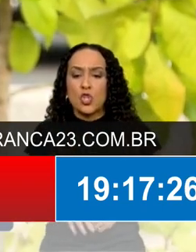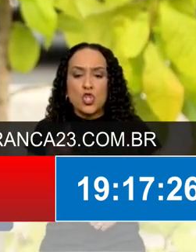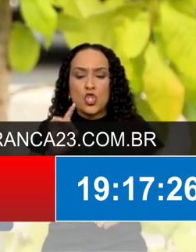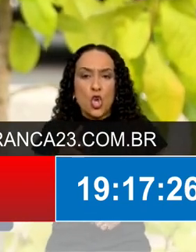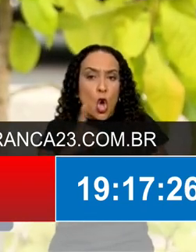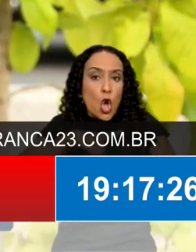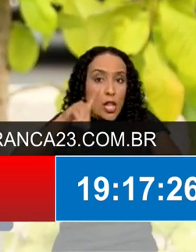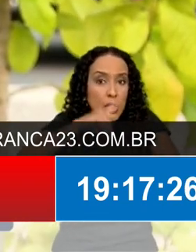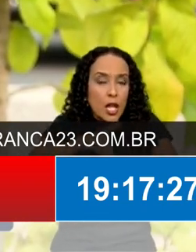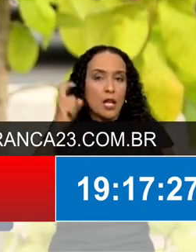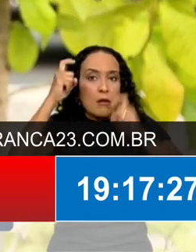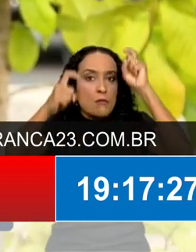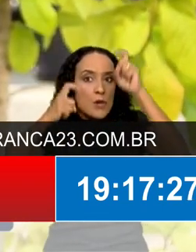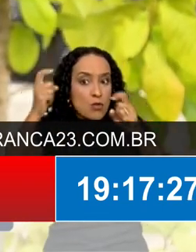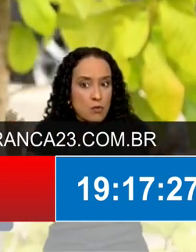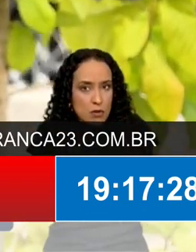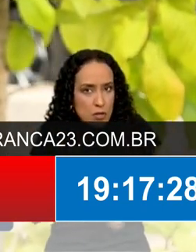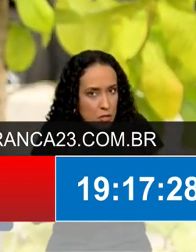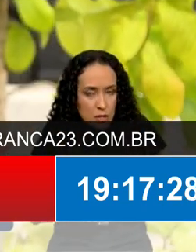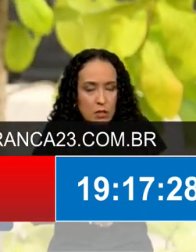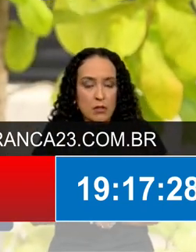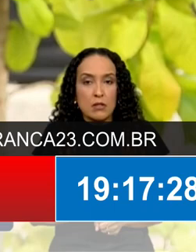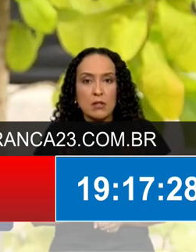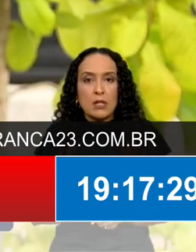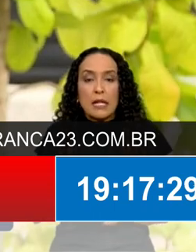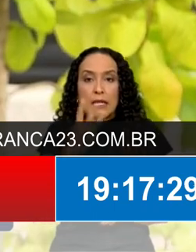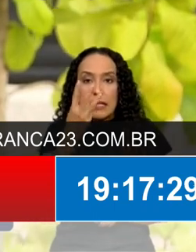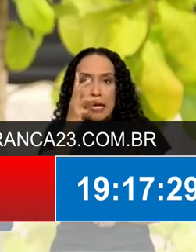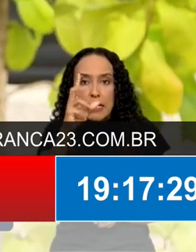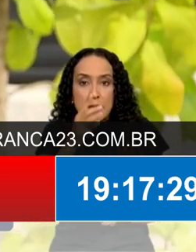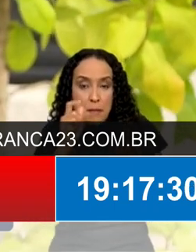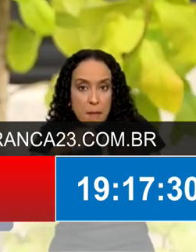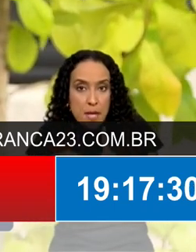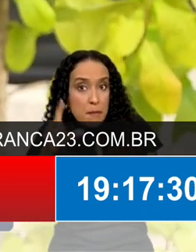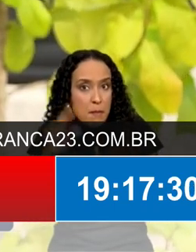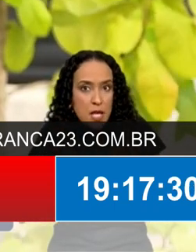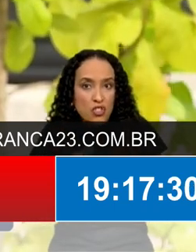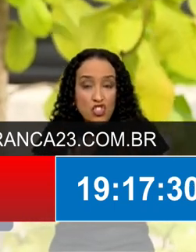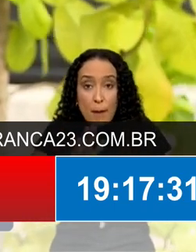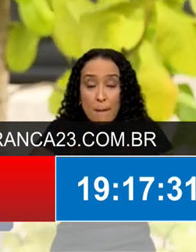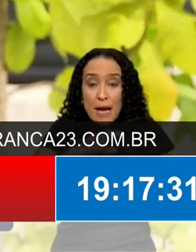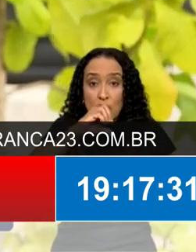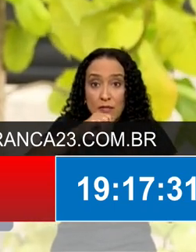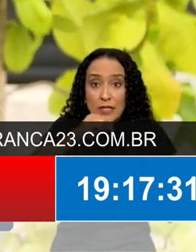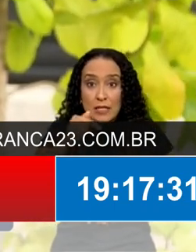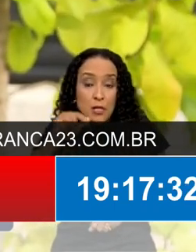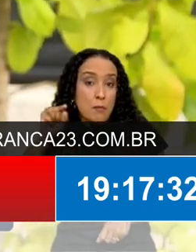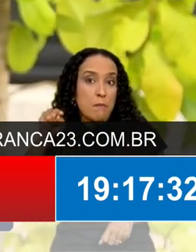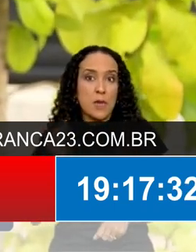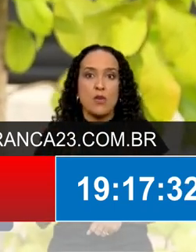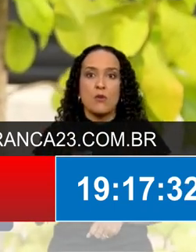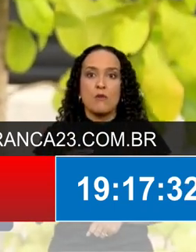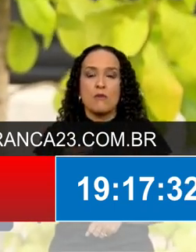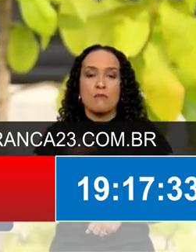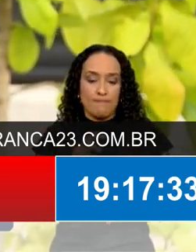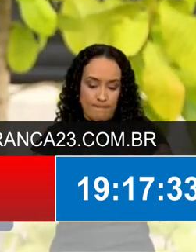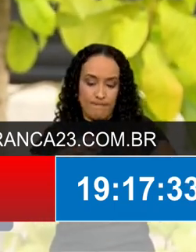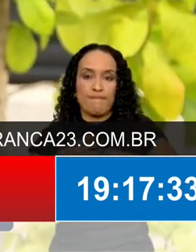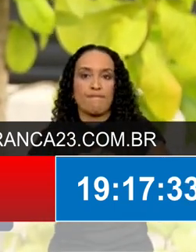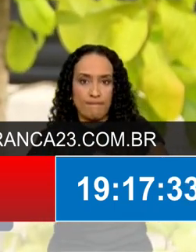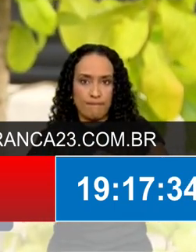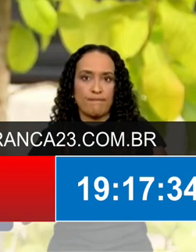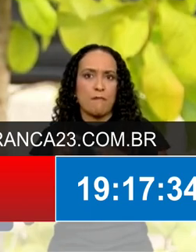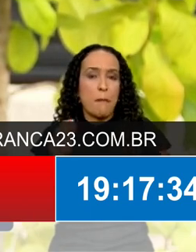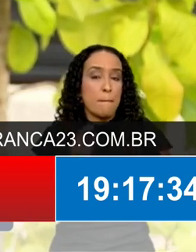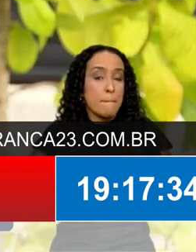a dengue que preocupa este ano. Em menos de 3 meses, já são mais de 97 mil casos de chikungunya,